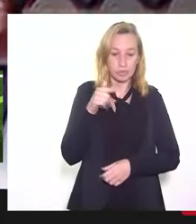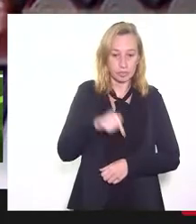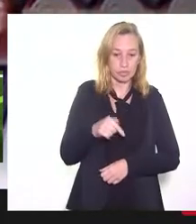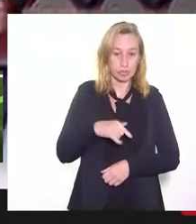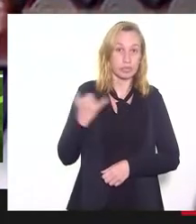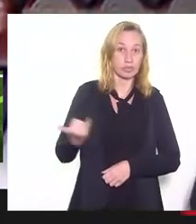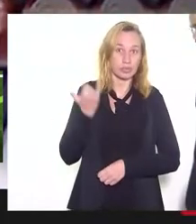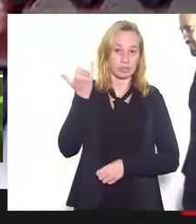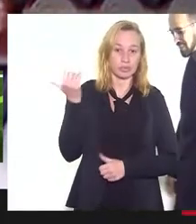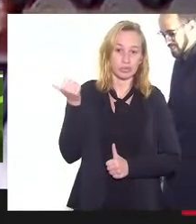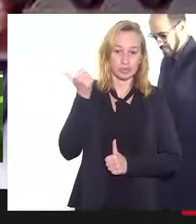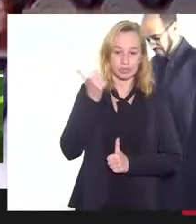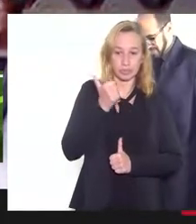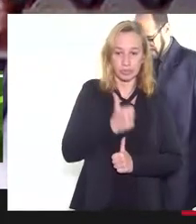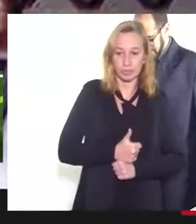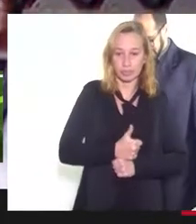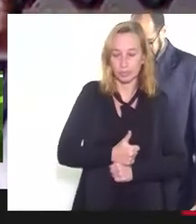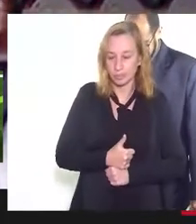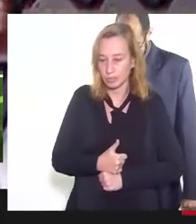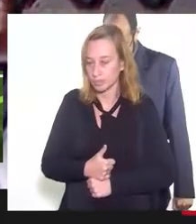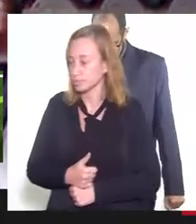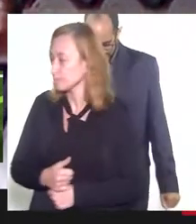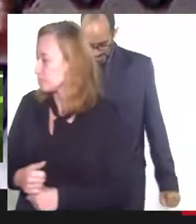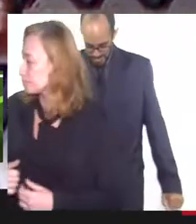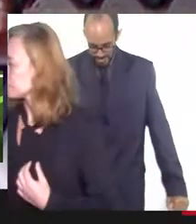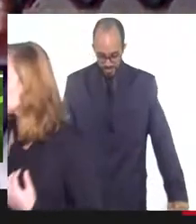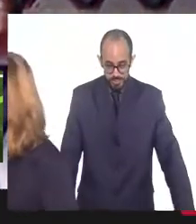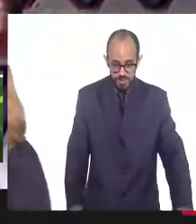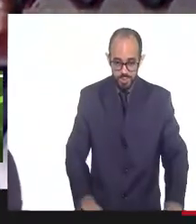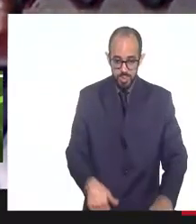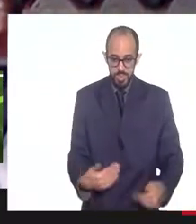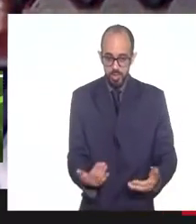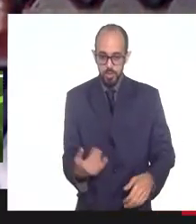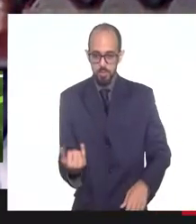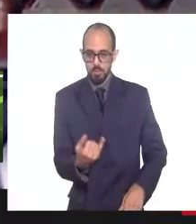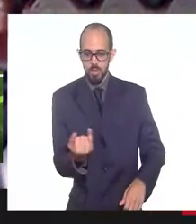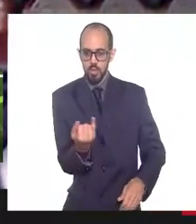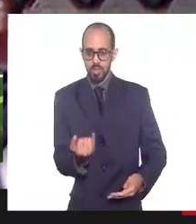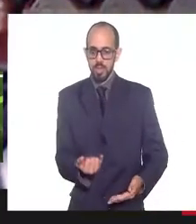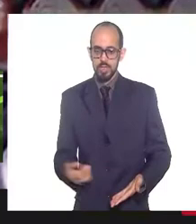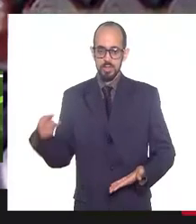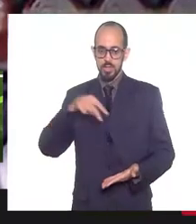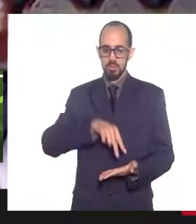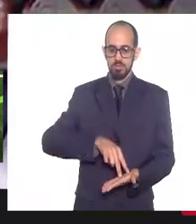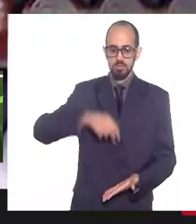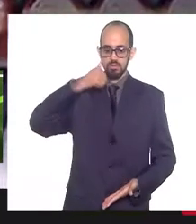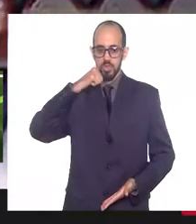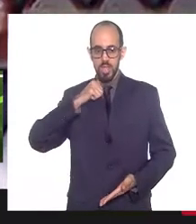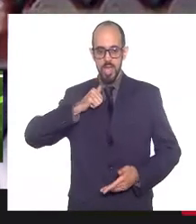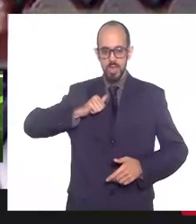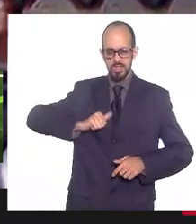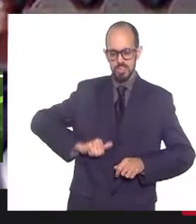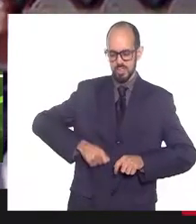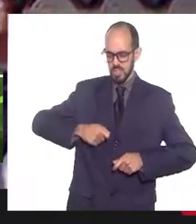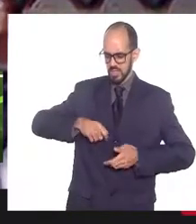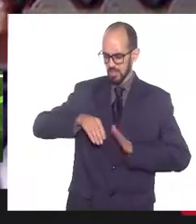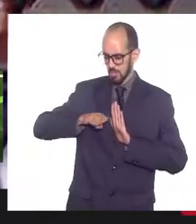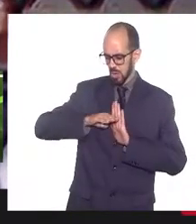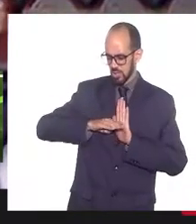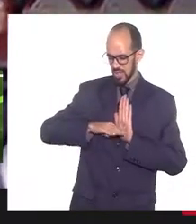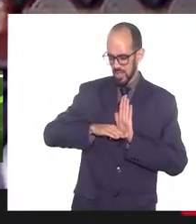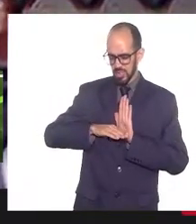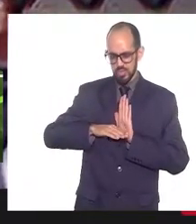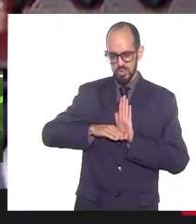a importância da presença das mulheres nesse processo histórico e ancestral de